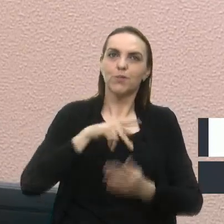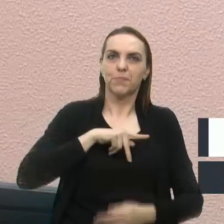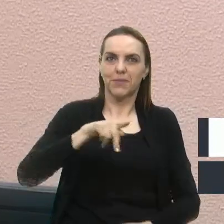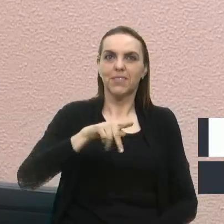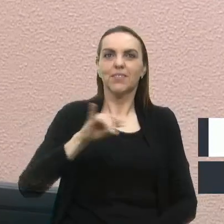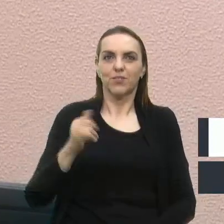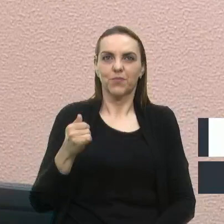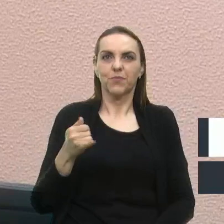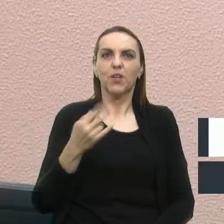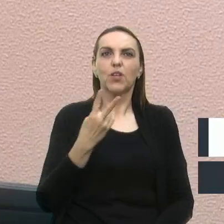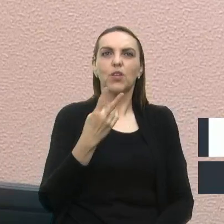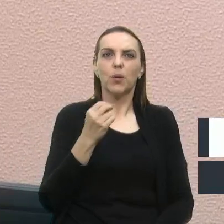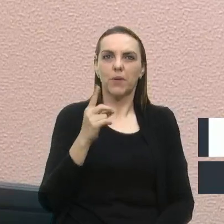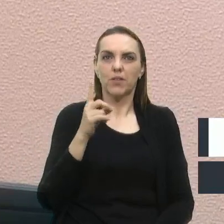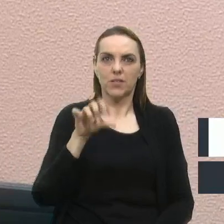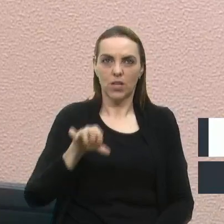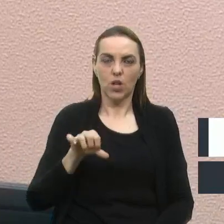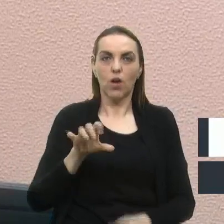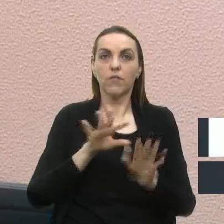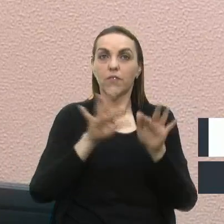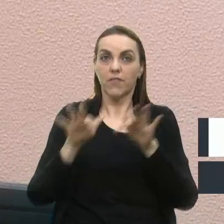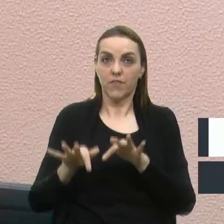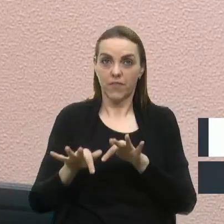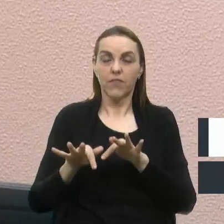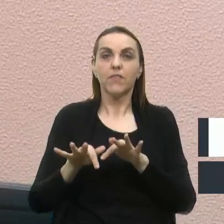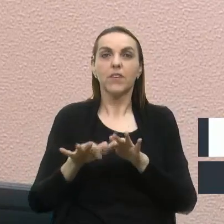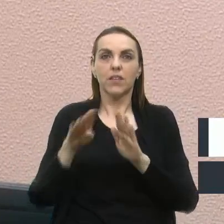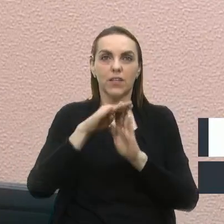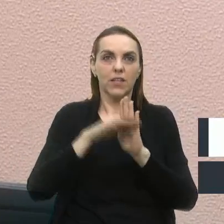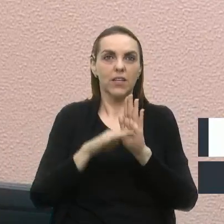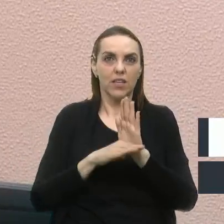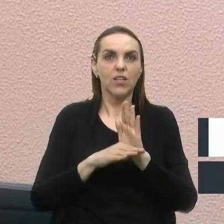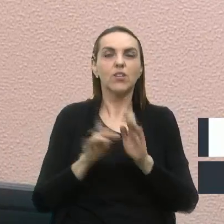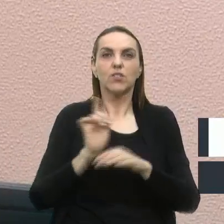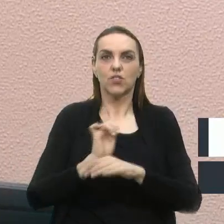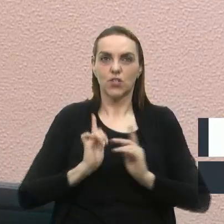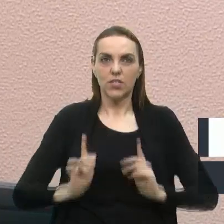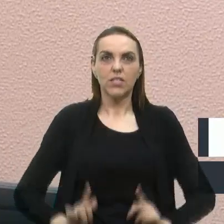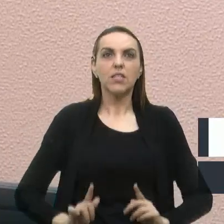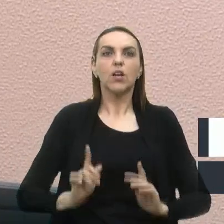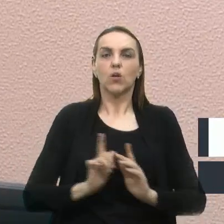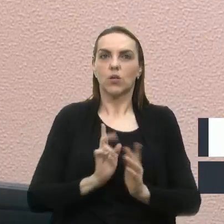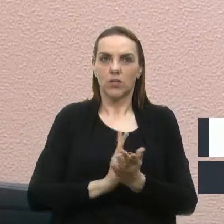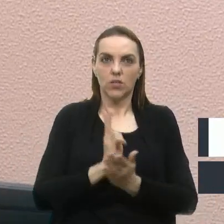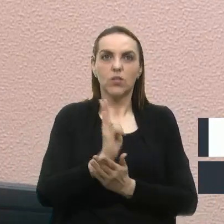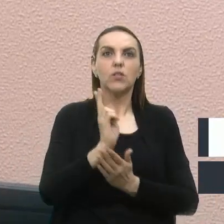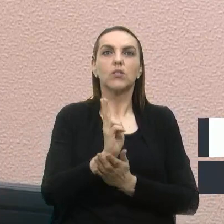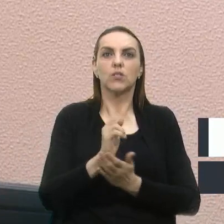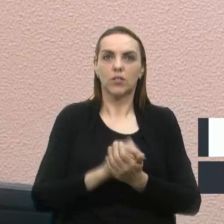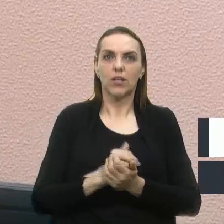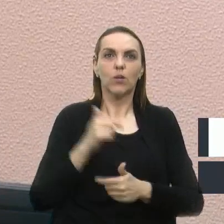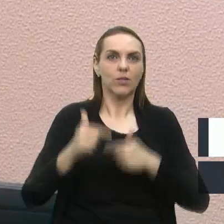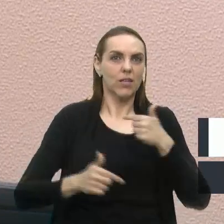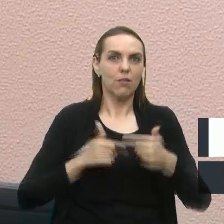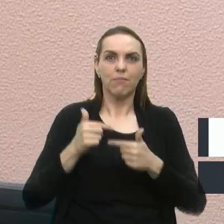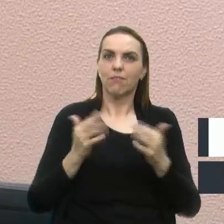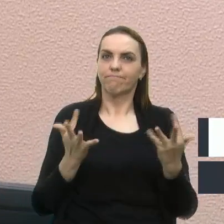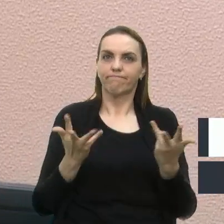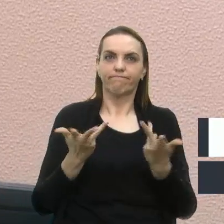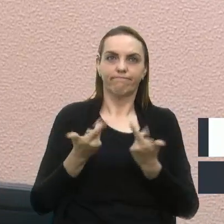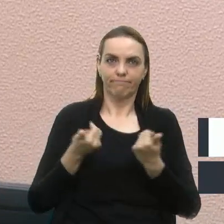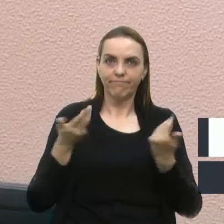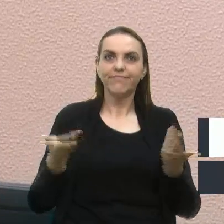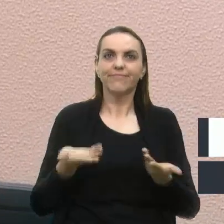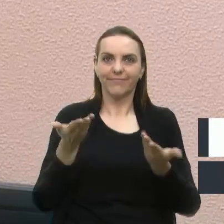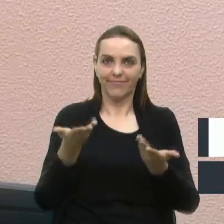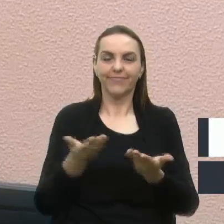se encerraria o mandato de gestão, o Conselho Deliberativo decidiu pela continuidade, pelo trabalho de excelência de Valtinho,